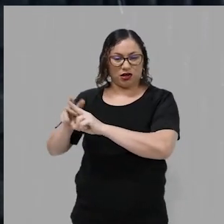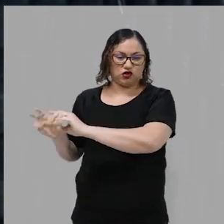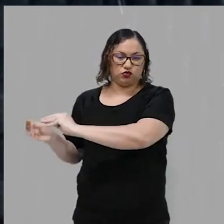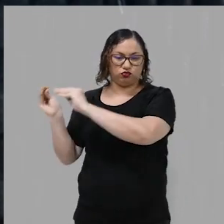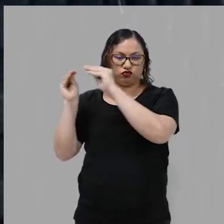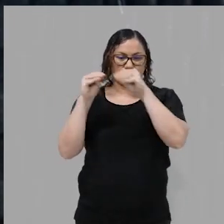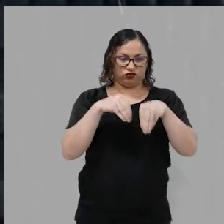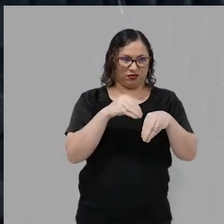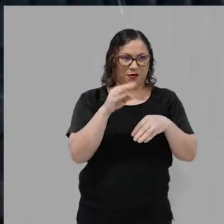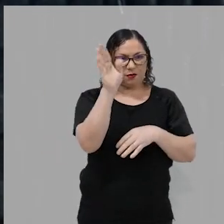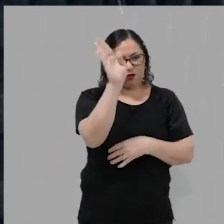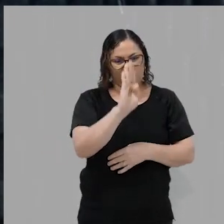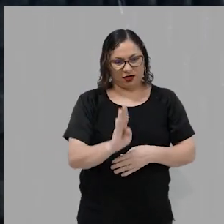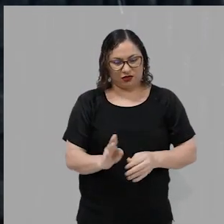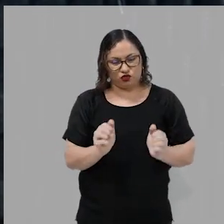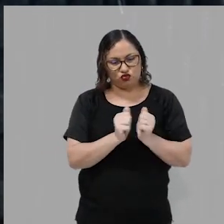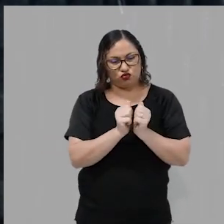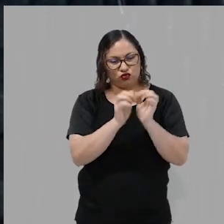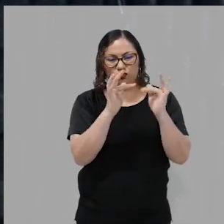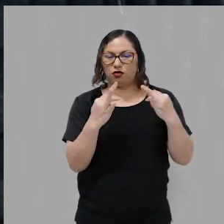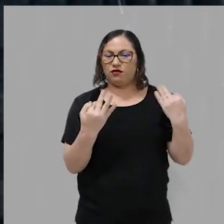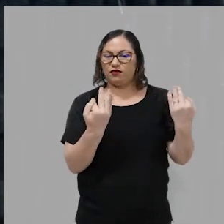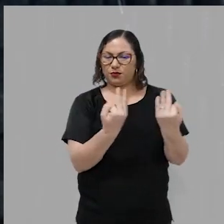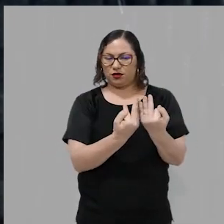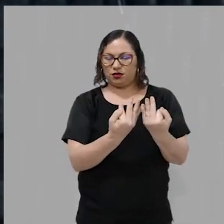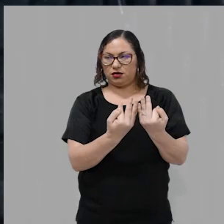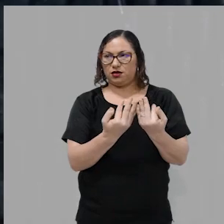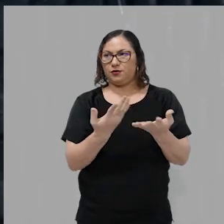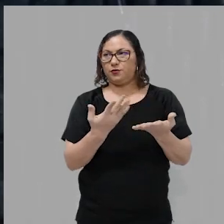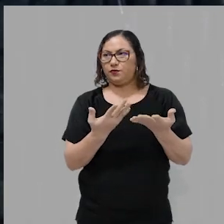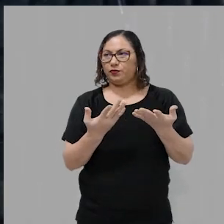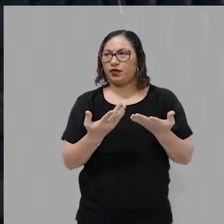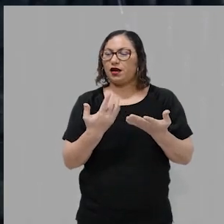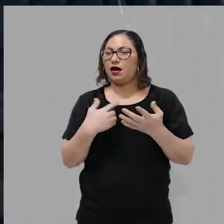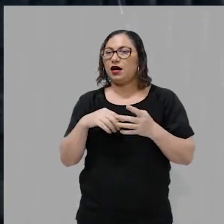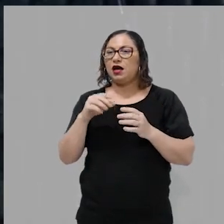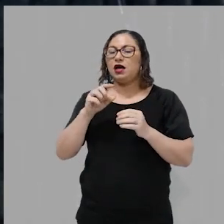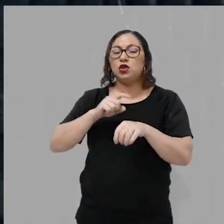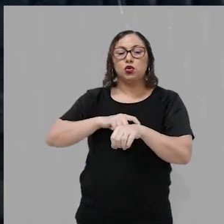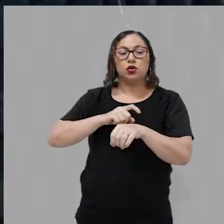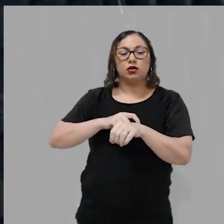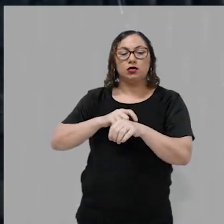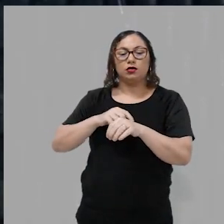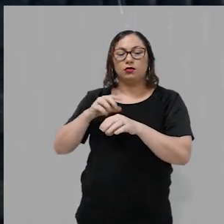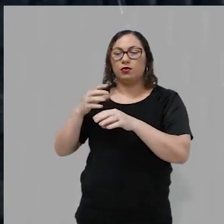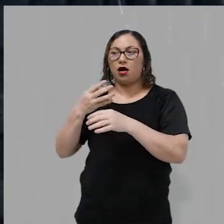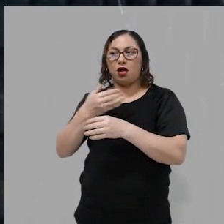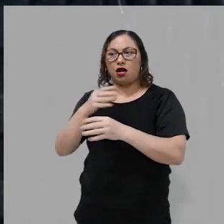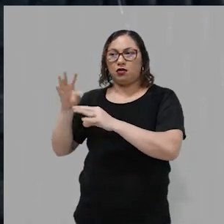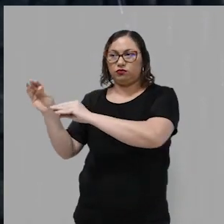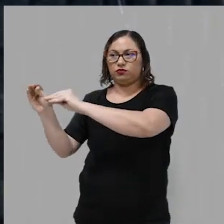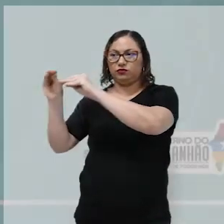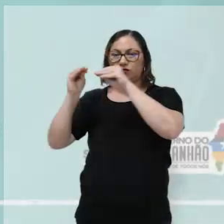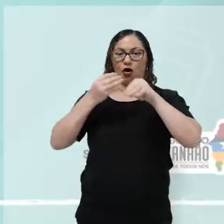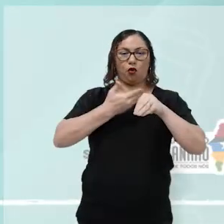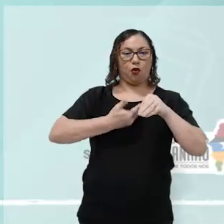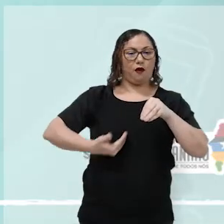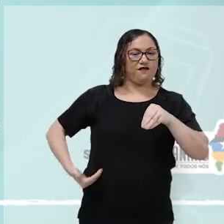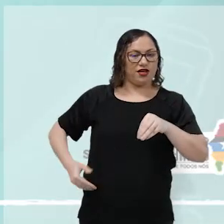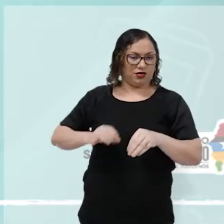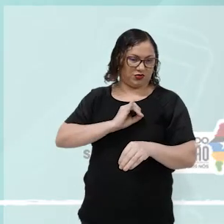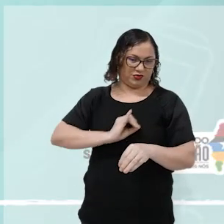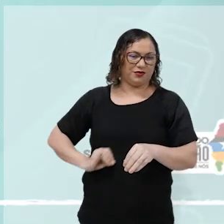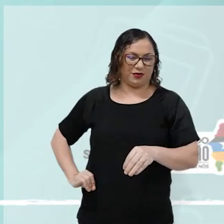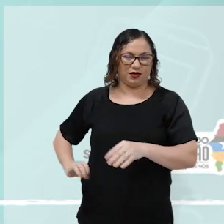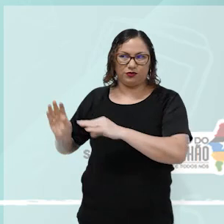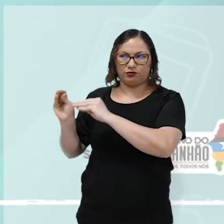o Brasil, né? Tanto é que na época ele transfere o governo todo do Império para cá. Só que ele não veio